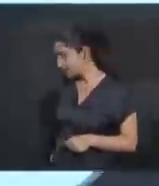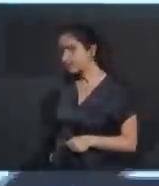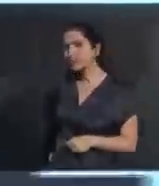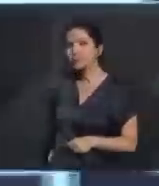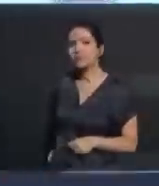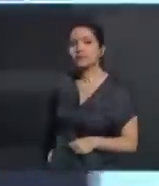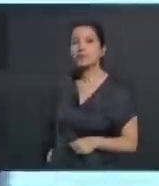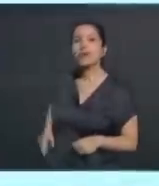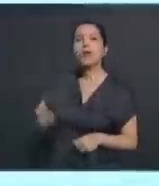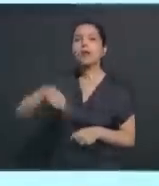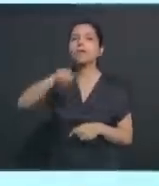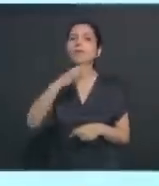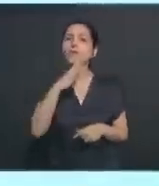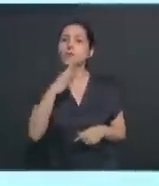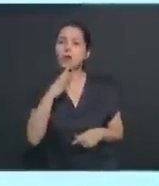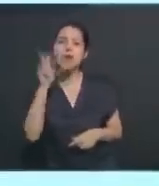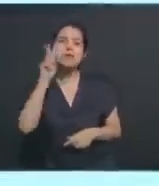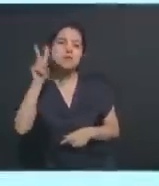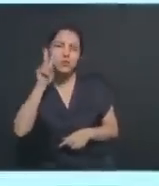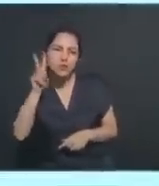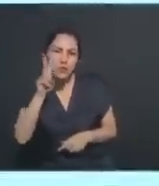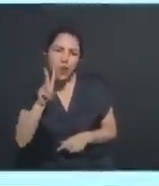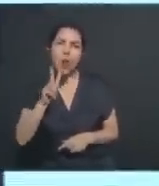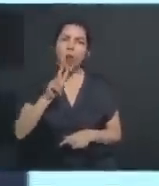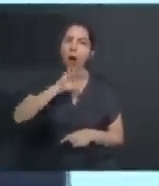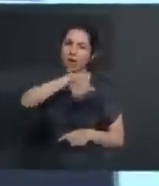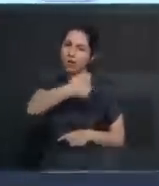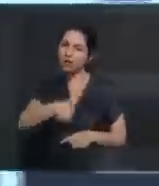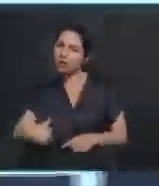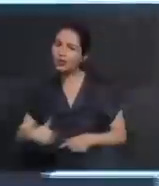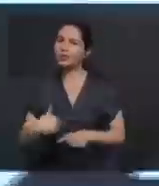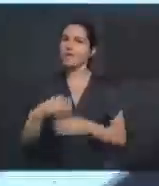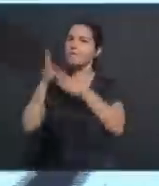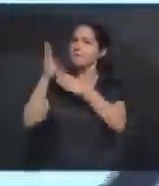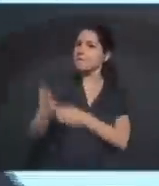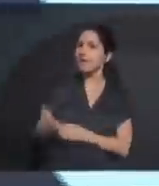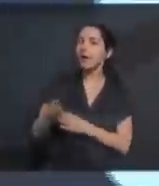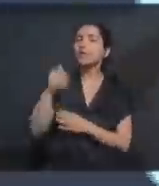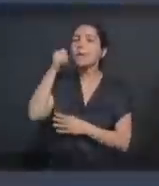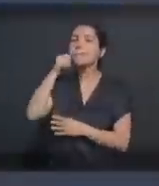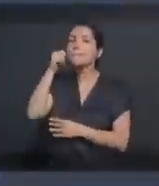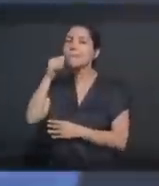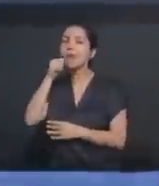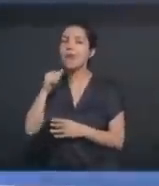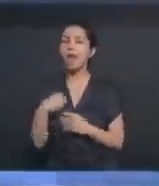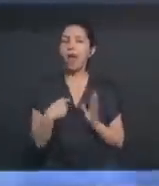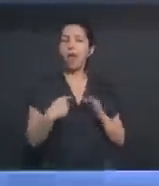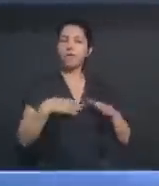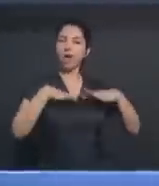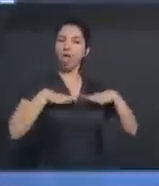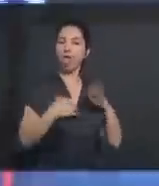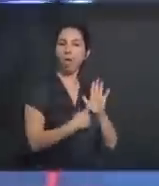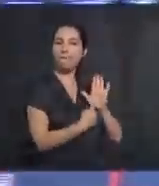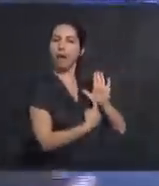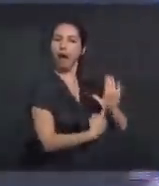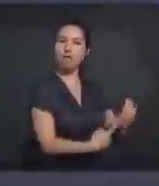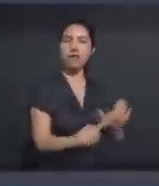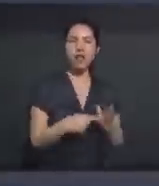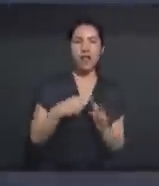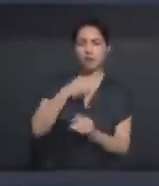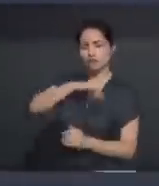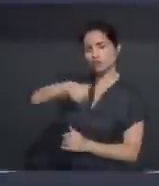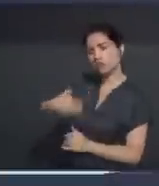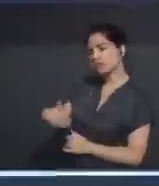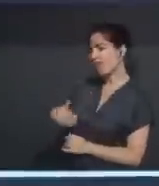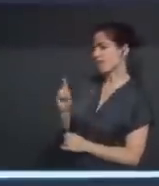dele e ele correu. Eu já falei isso aqui também, vou repetir. Era parte da descrição de trabalho de um escravo daquela